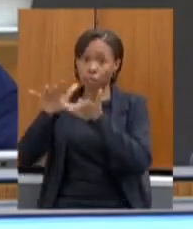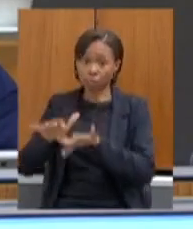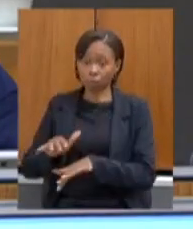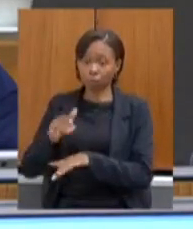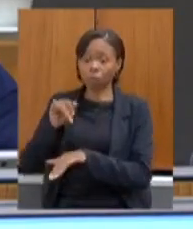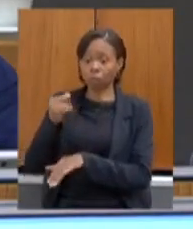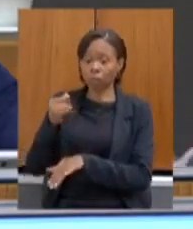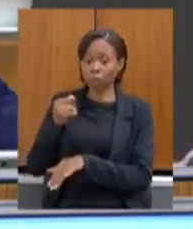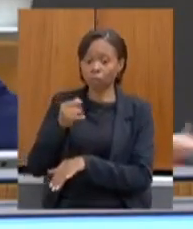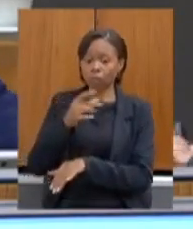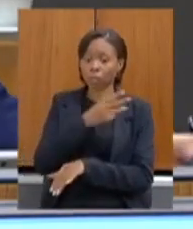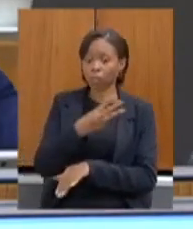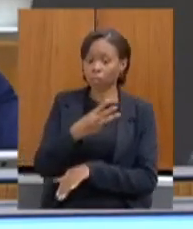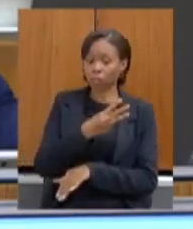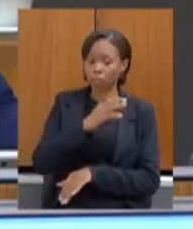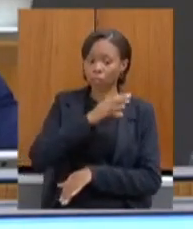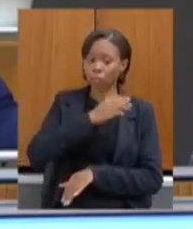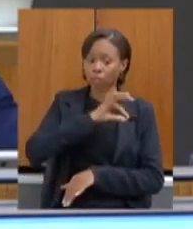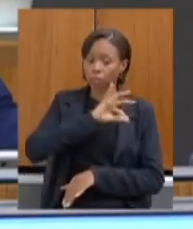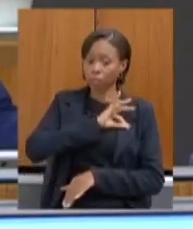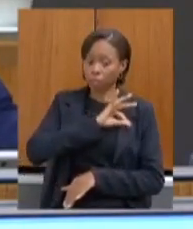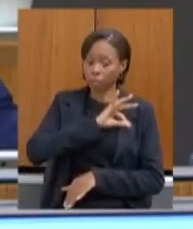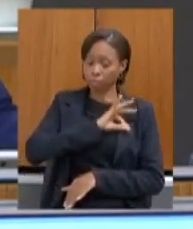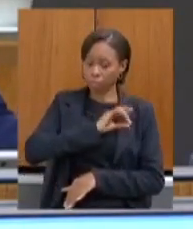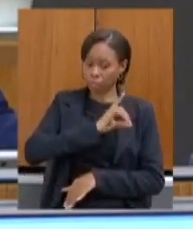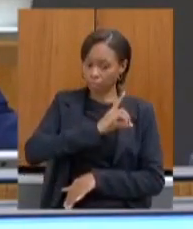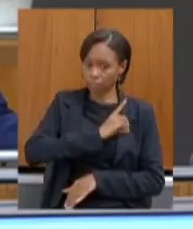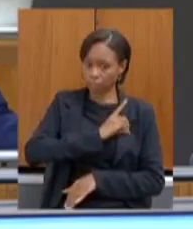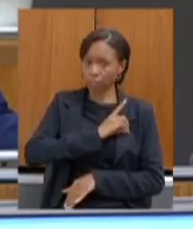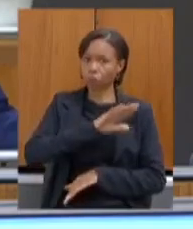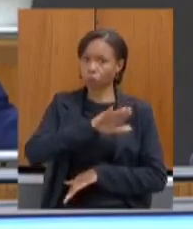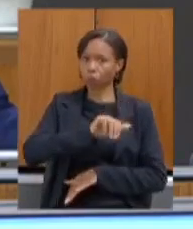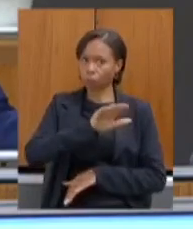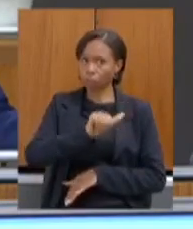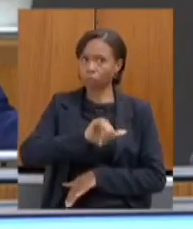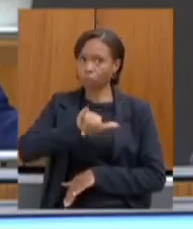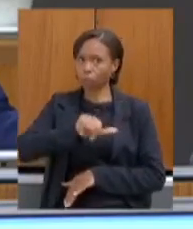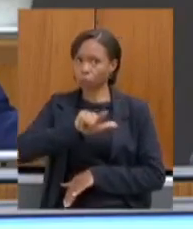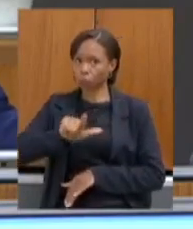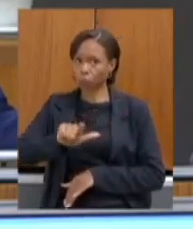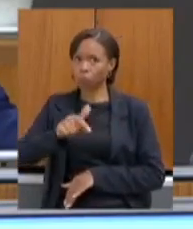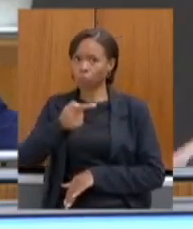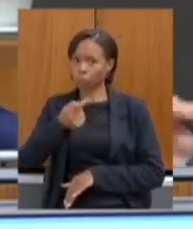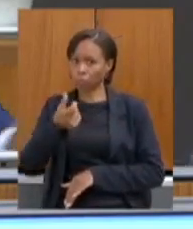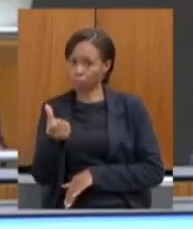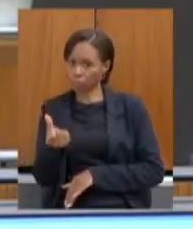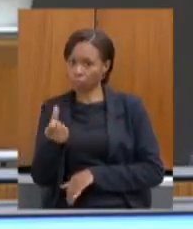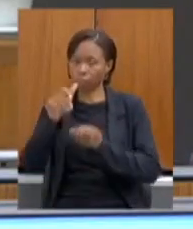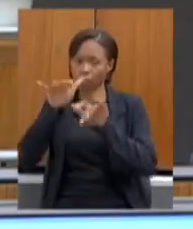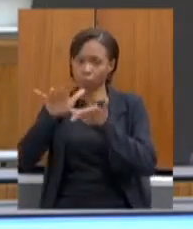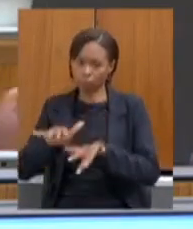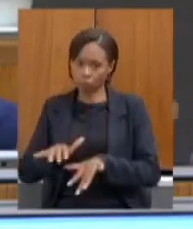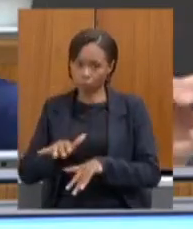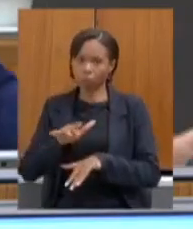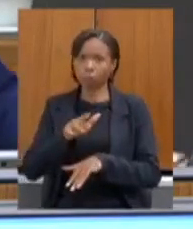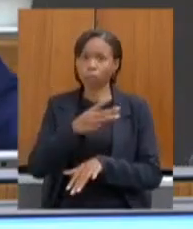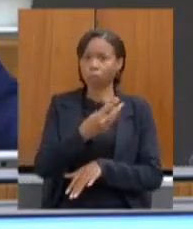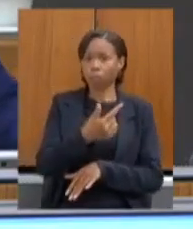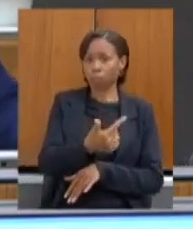convocados em janeiro, e em julho, 76 escrivãos convocados e 32 delegados convocados.